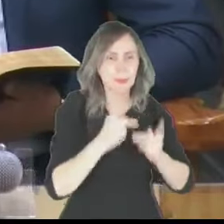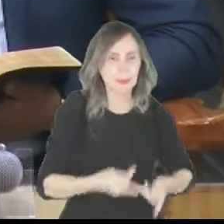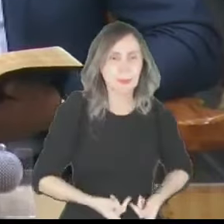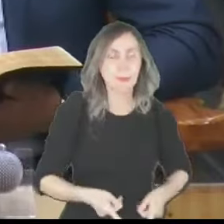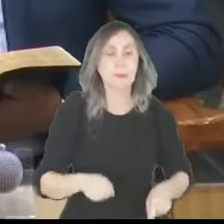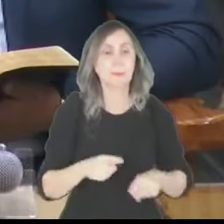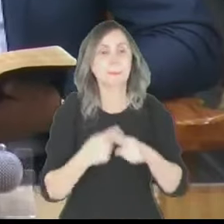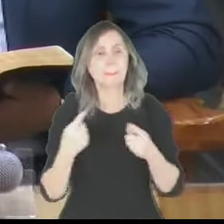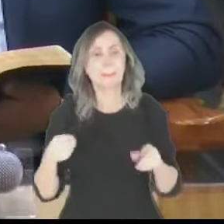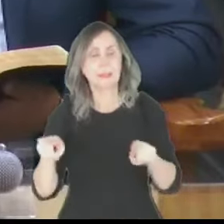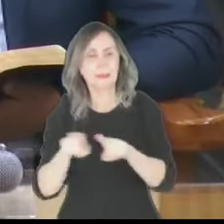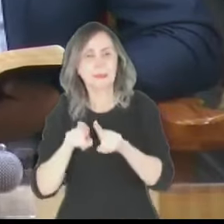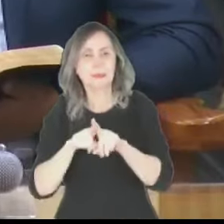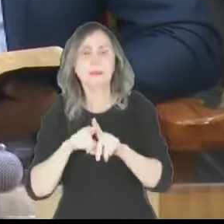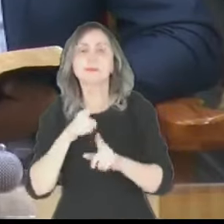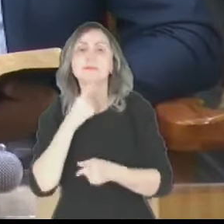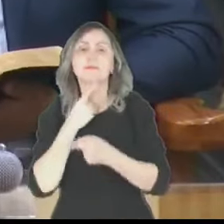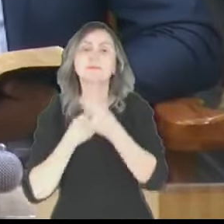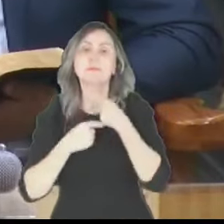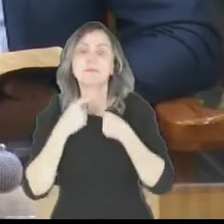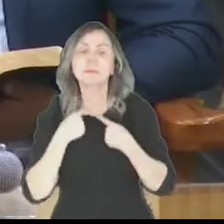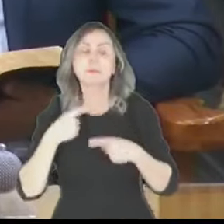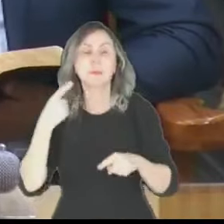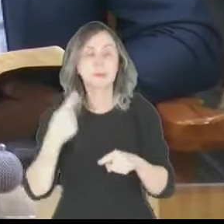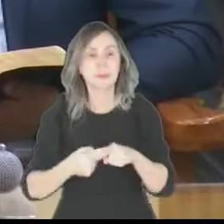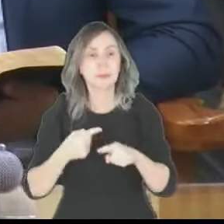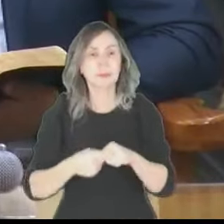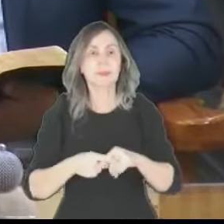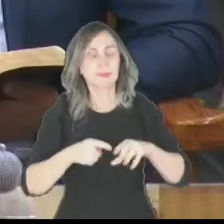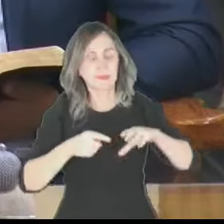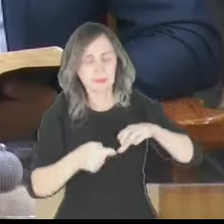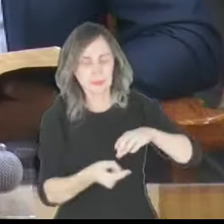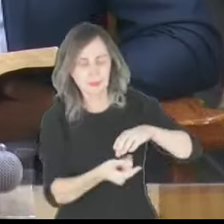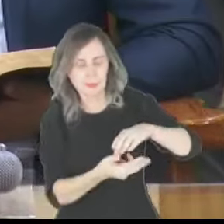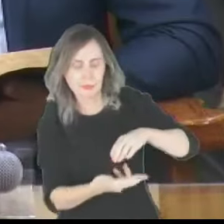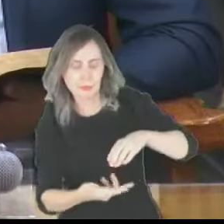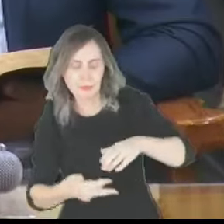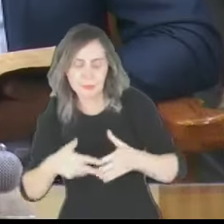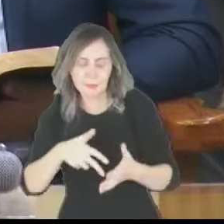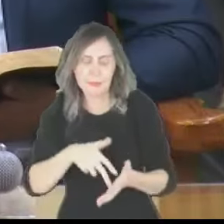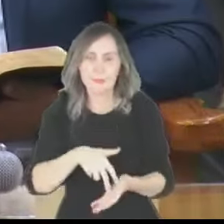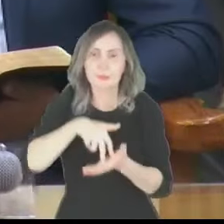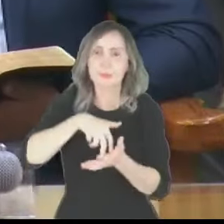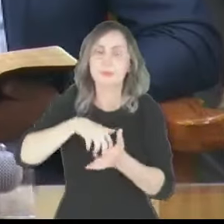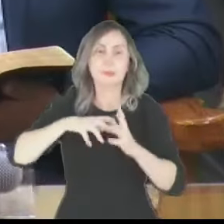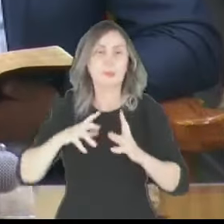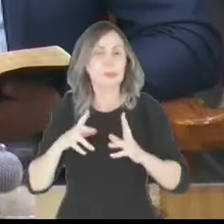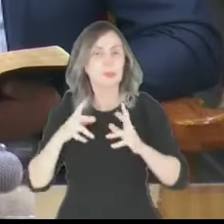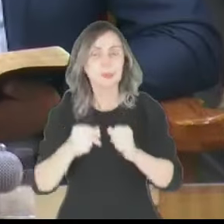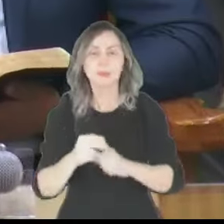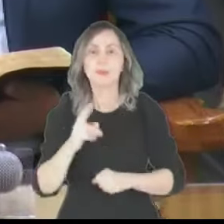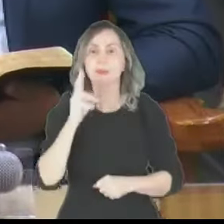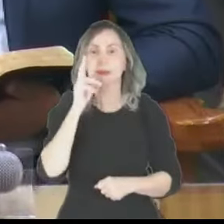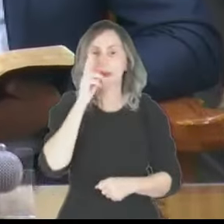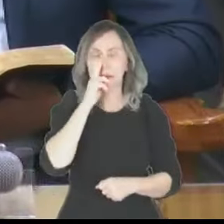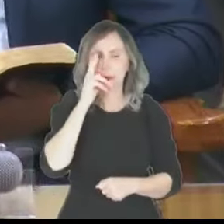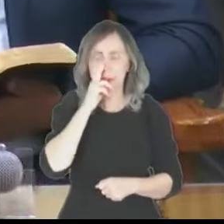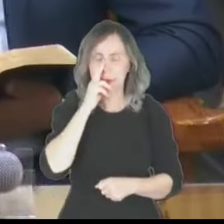Por isso Irmãos Que na ressurreição De todos os crentes Nós nunca mais Teremos